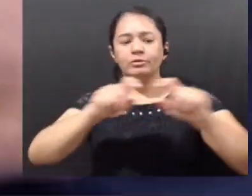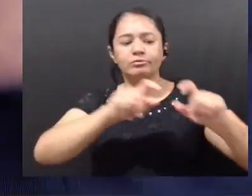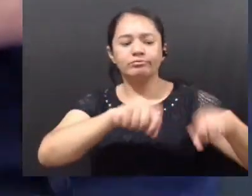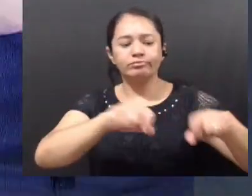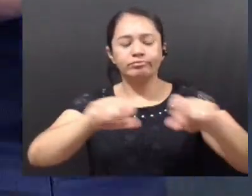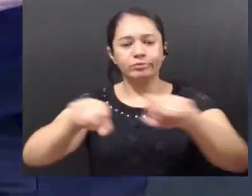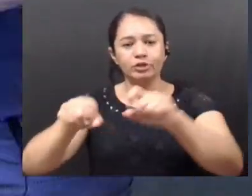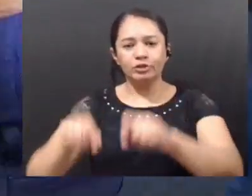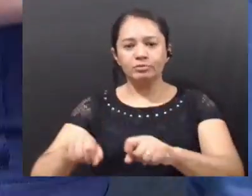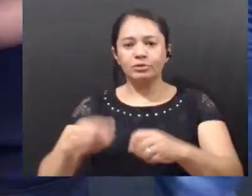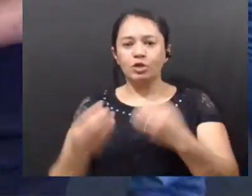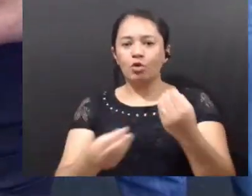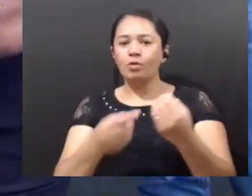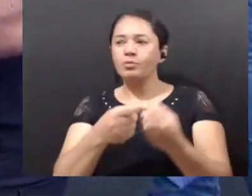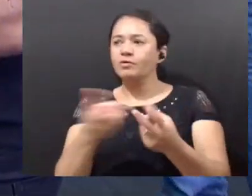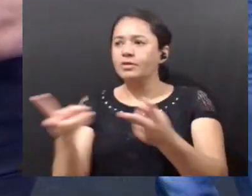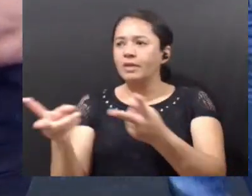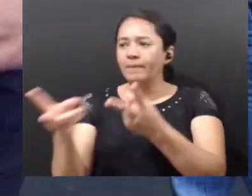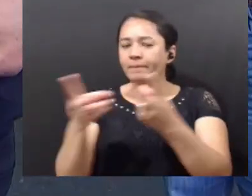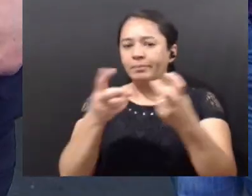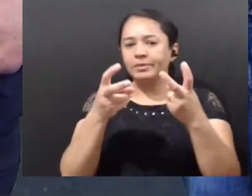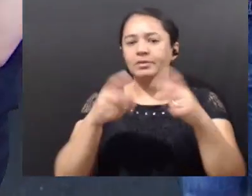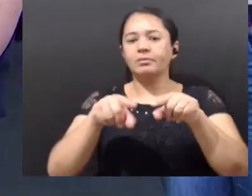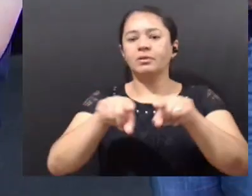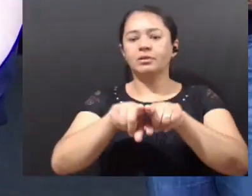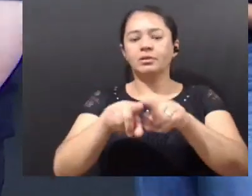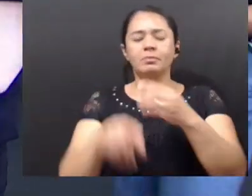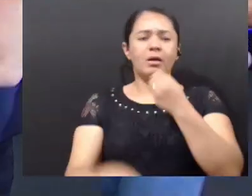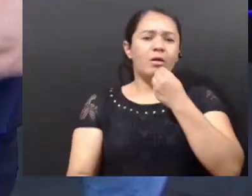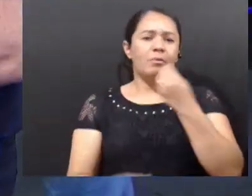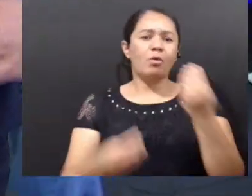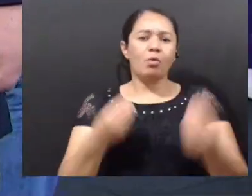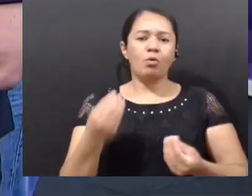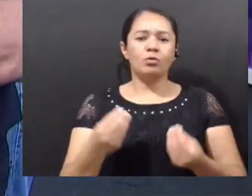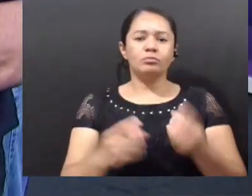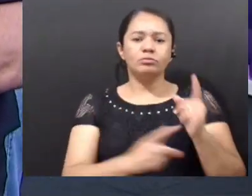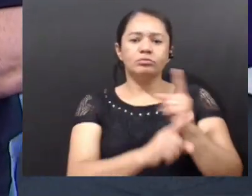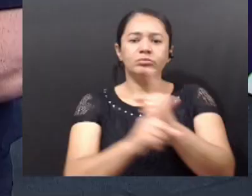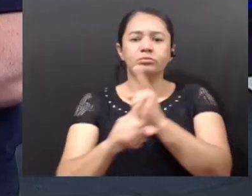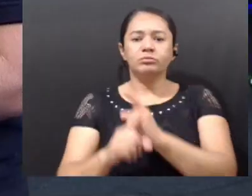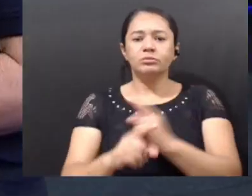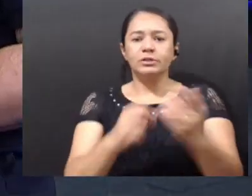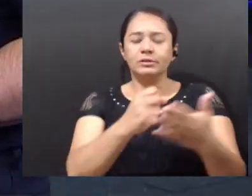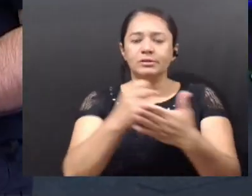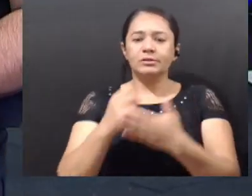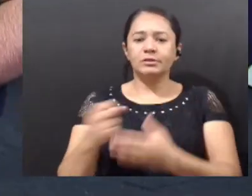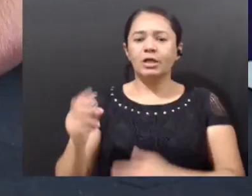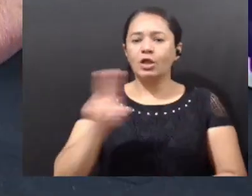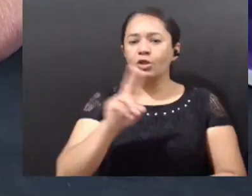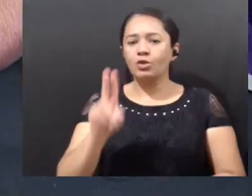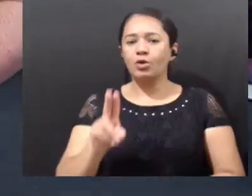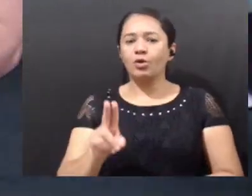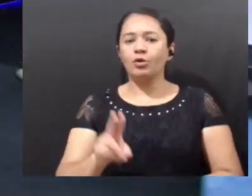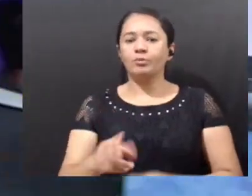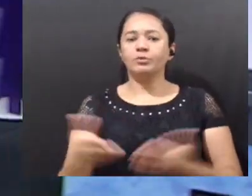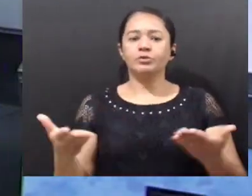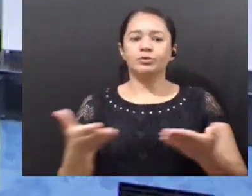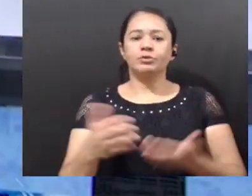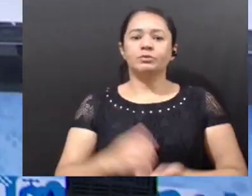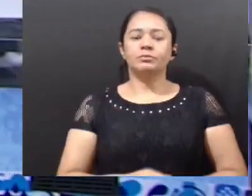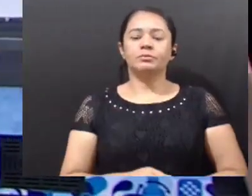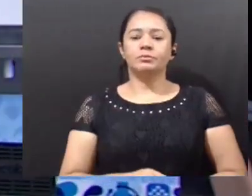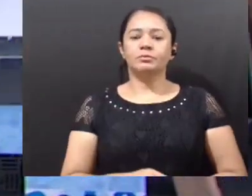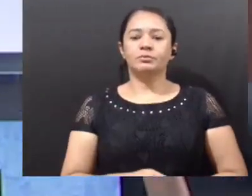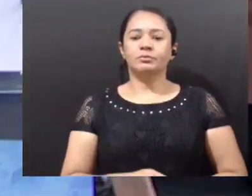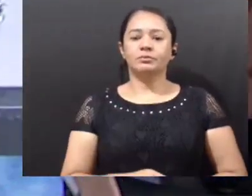você vê também essa oportunidade no encontro que traz grandes nomes como os que estão aqui? Exatamente isso, tem grandes nomes